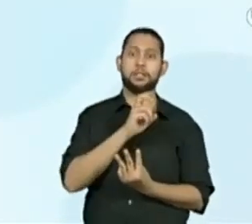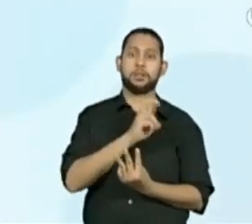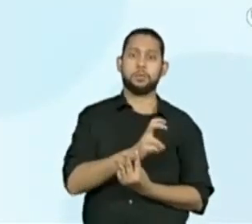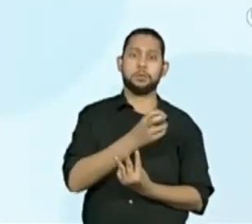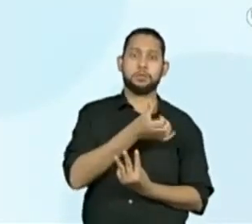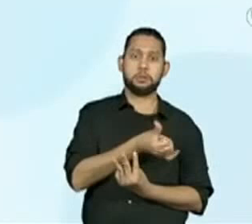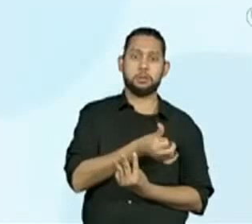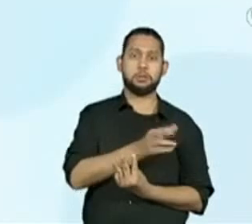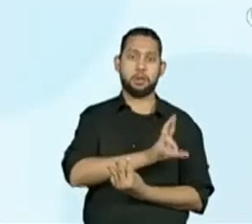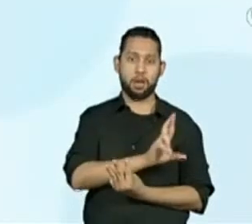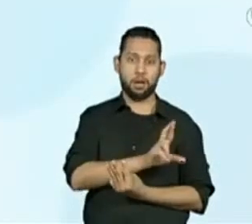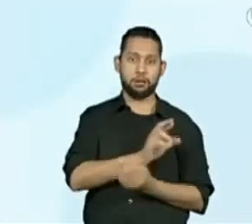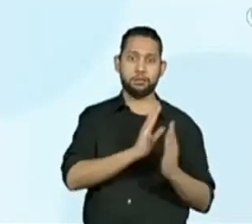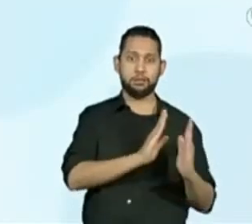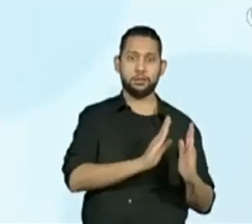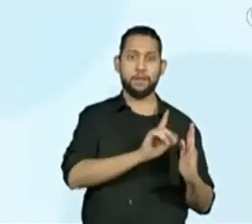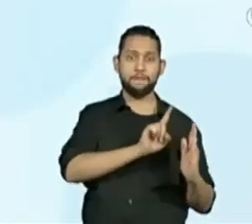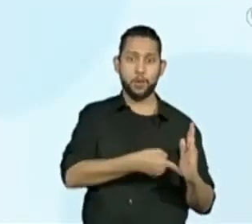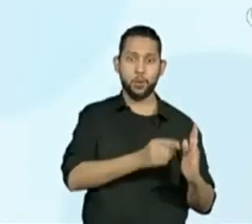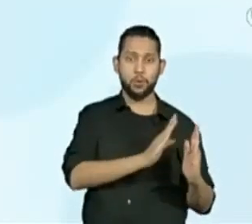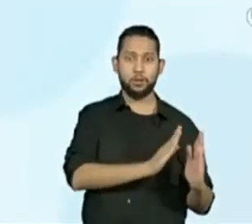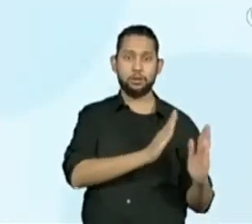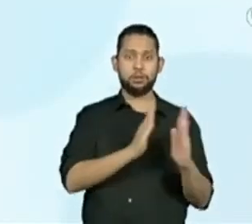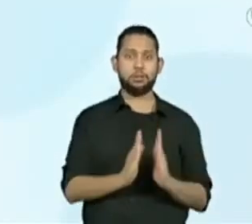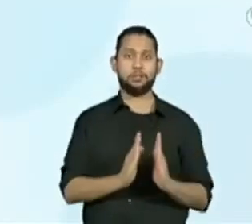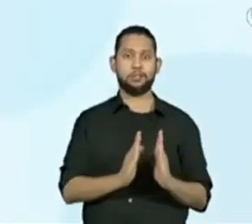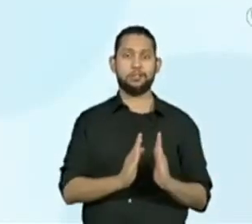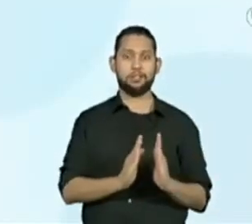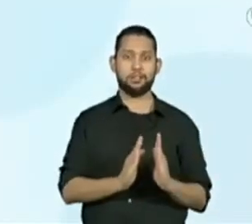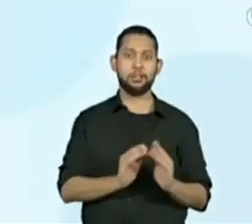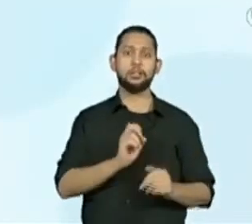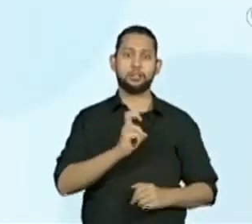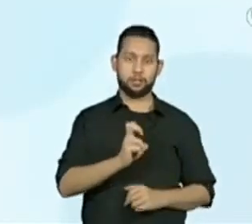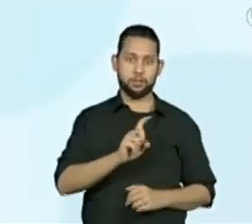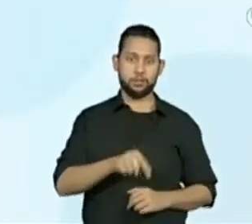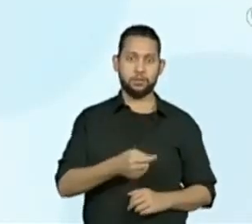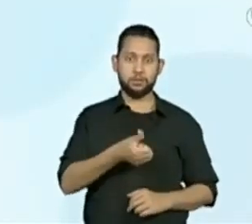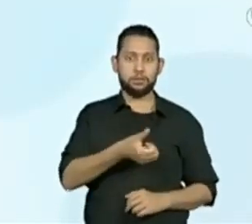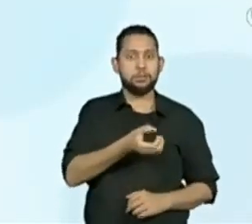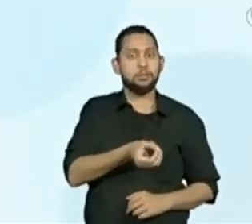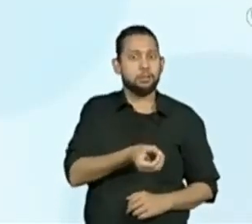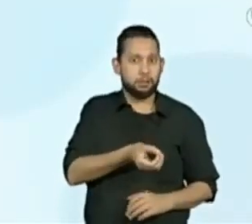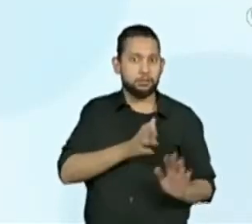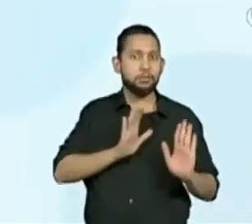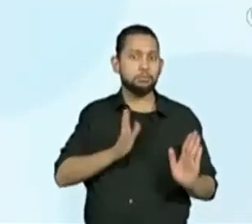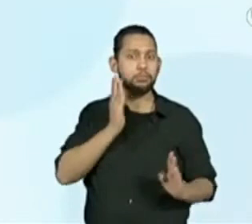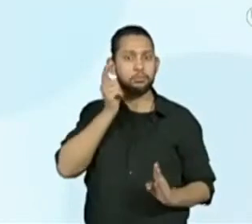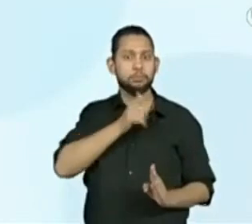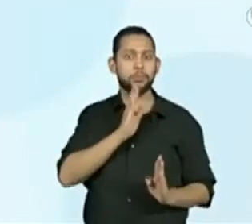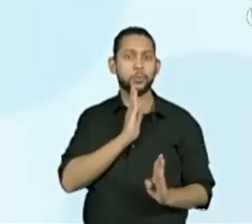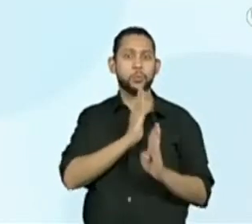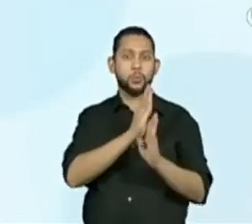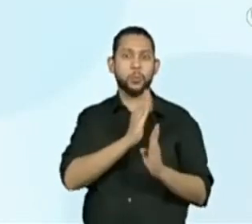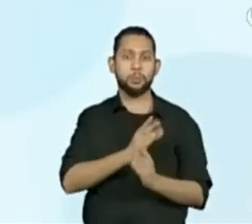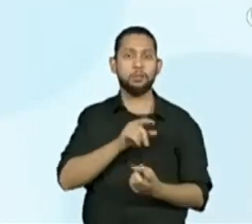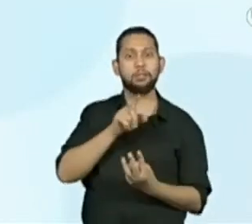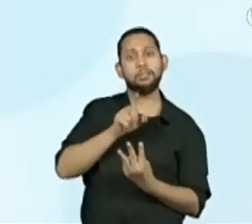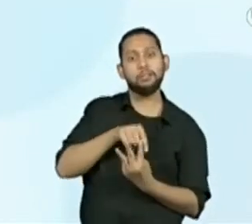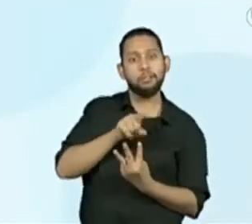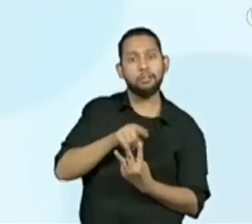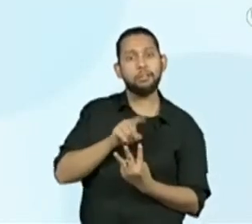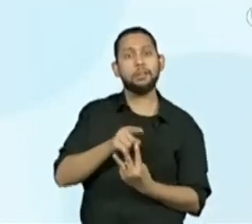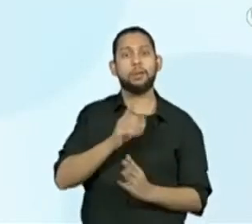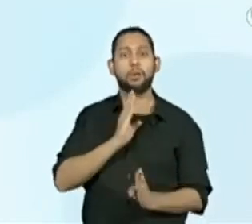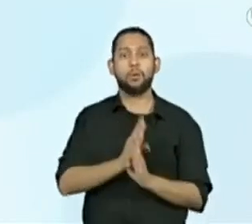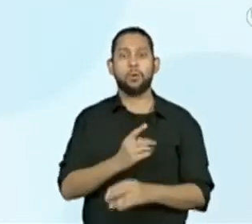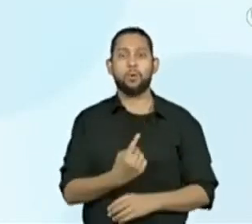de 10 Kg de abobrinha andamos com a, uma casa e cortamos